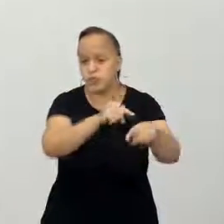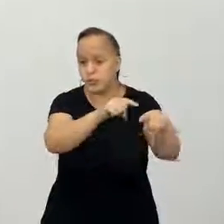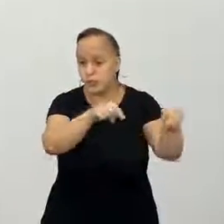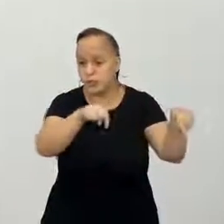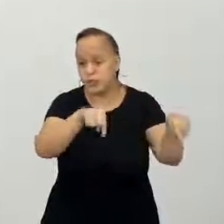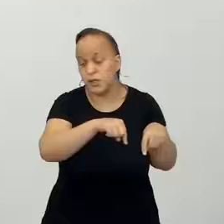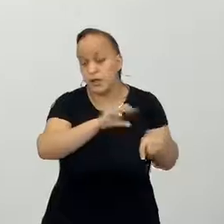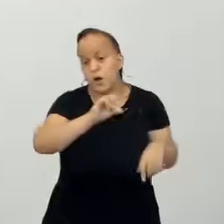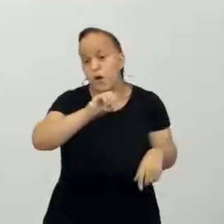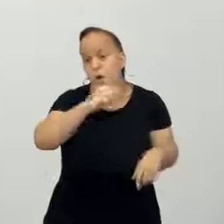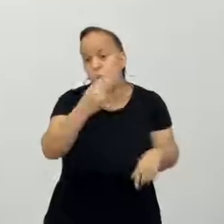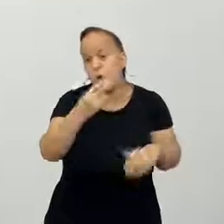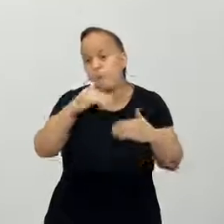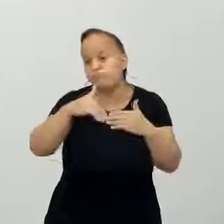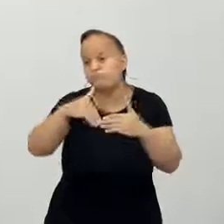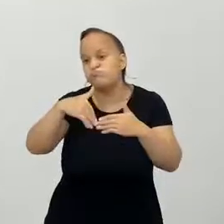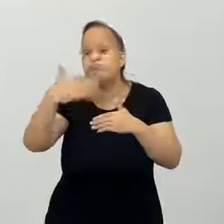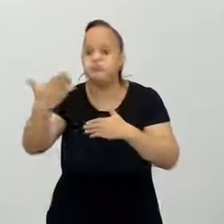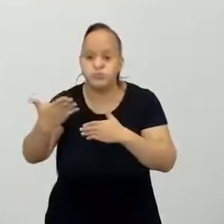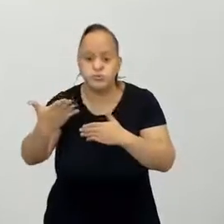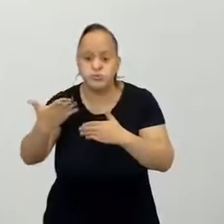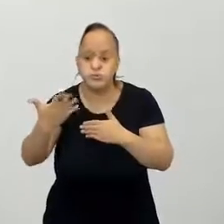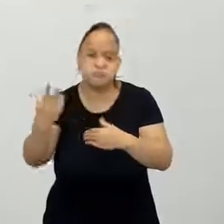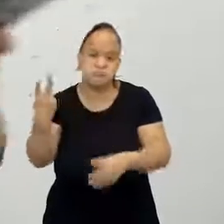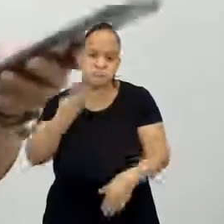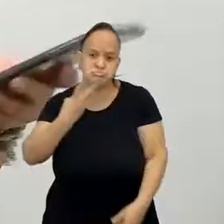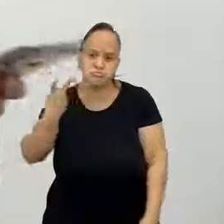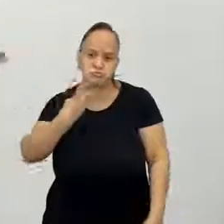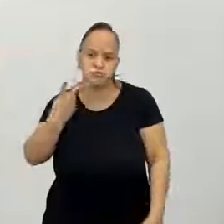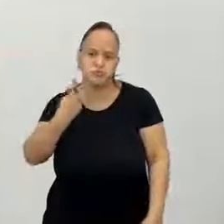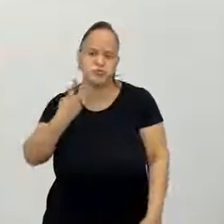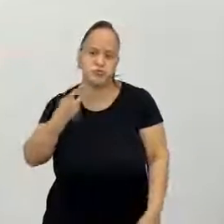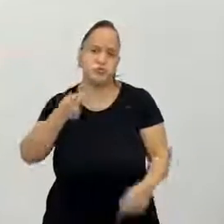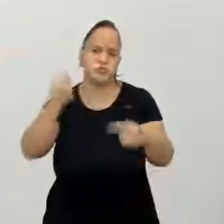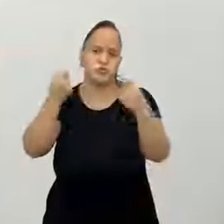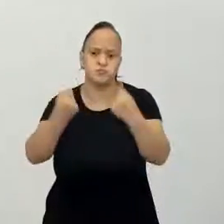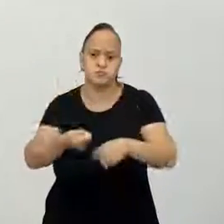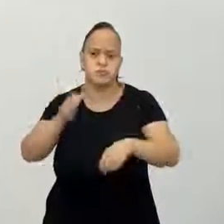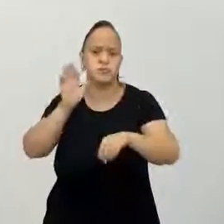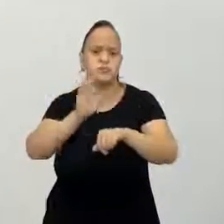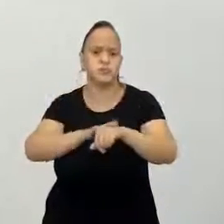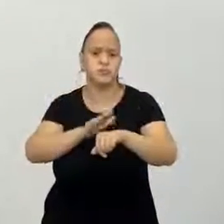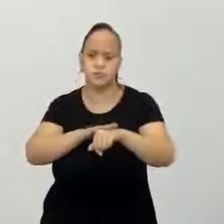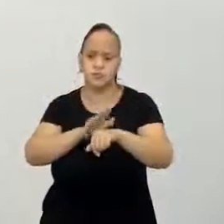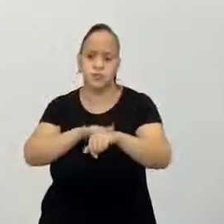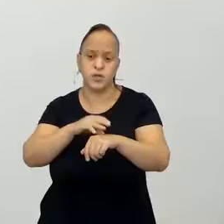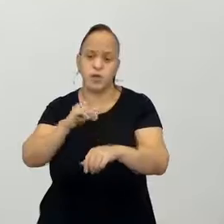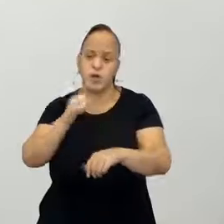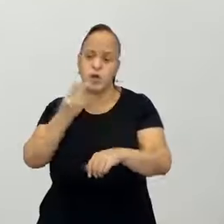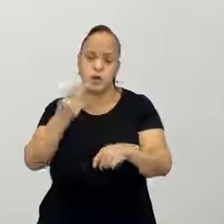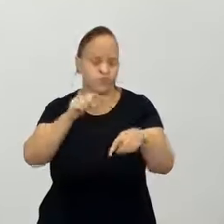ou até mesmo, né, trazer isso para a mesa, né, ali onde o aluno